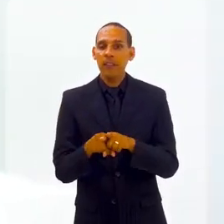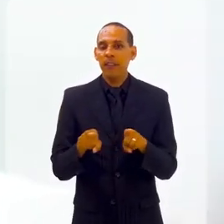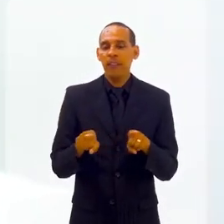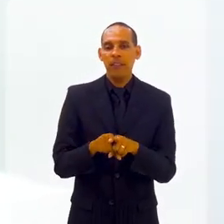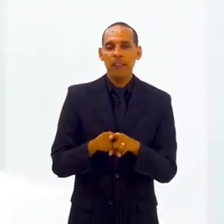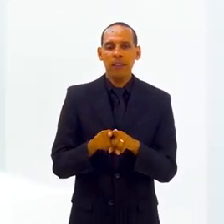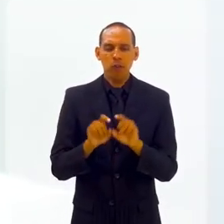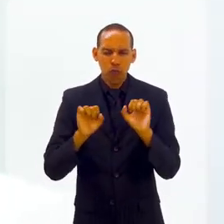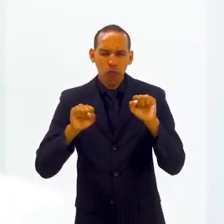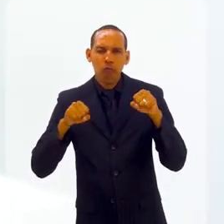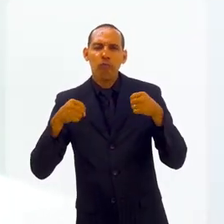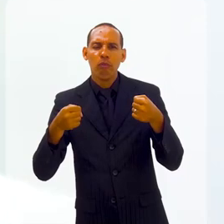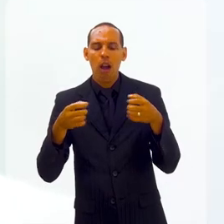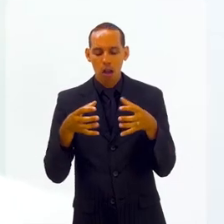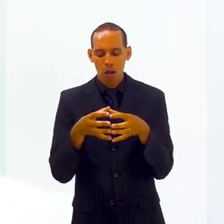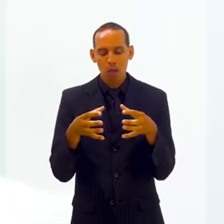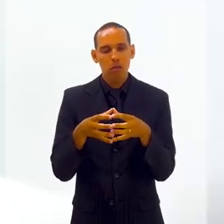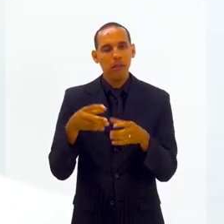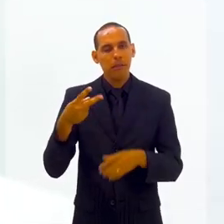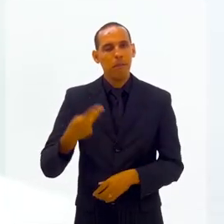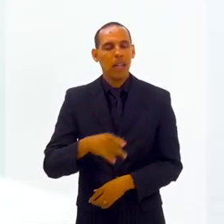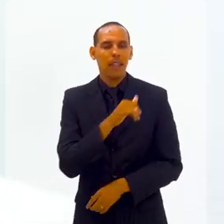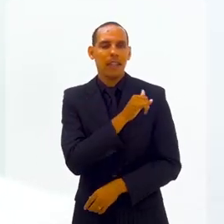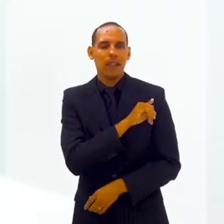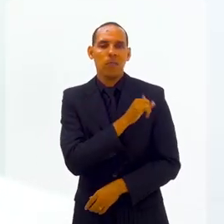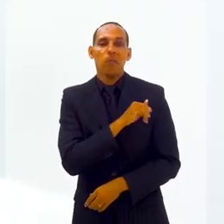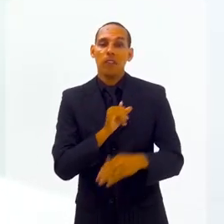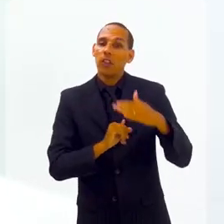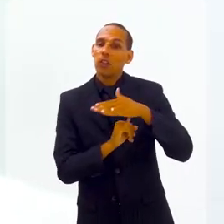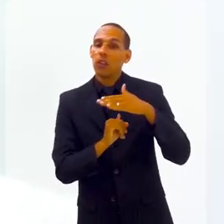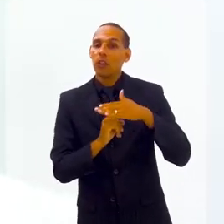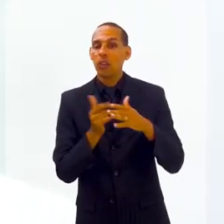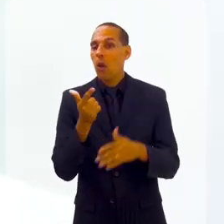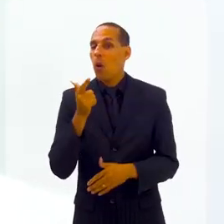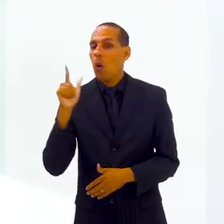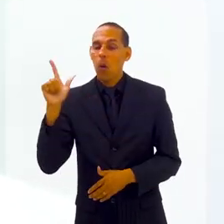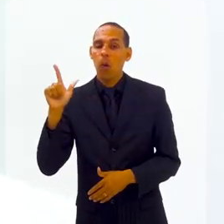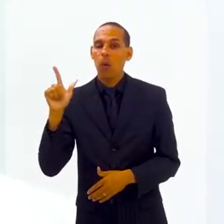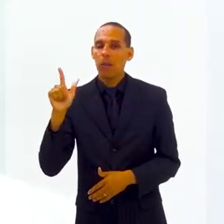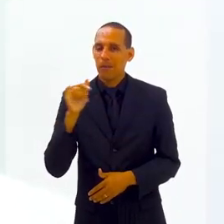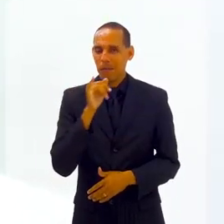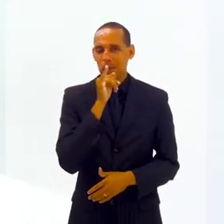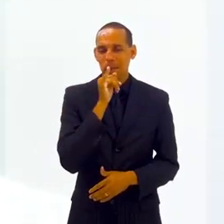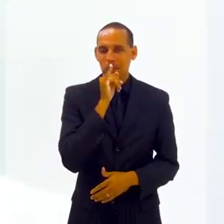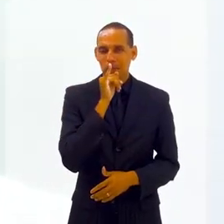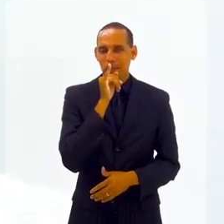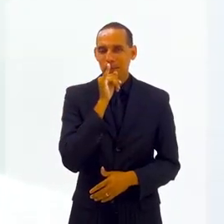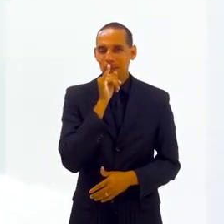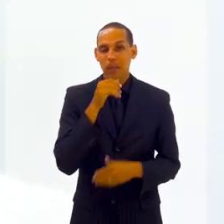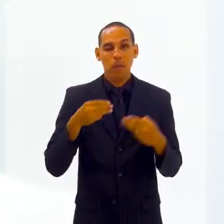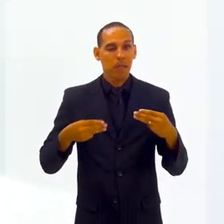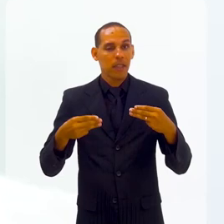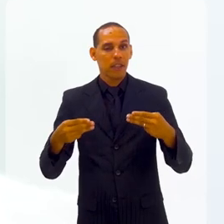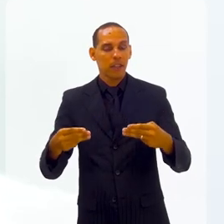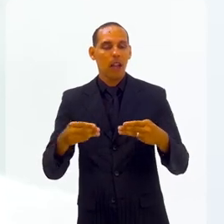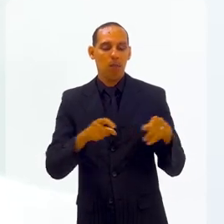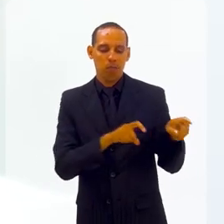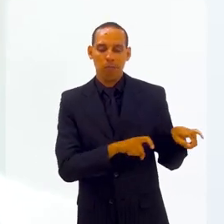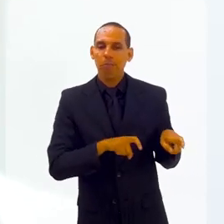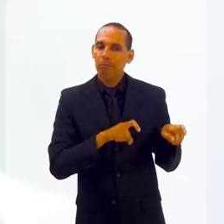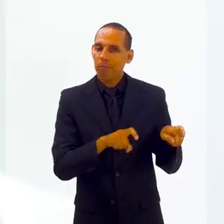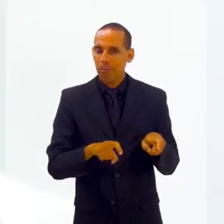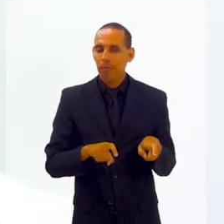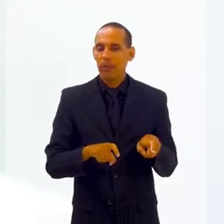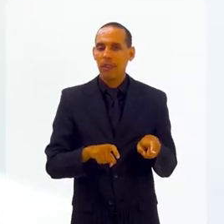com um esforço conjunto no estado do Rio de Janeiro com diferentes instituições por exemplo o próprio Ministério